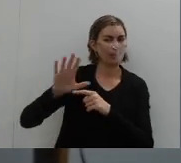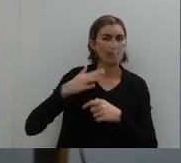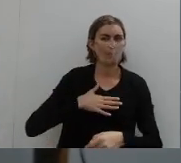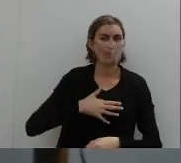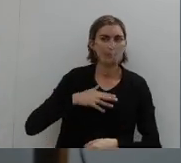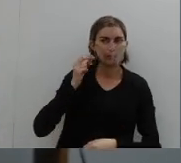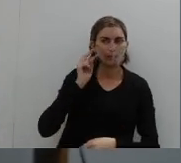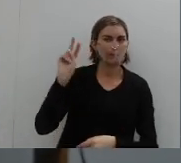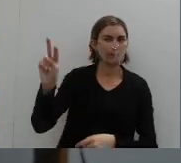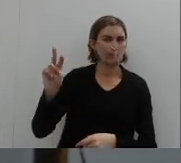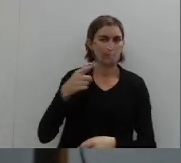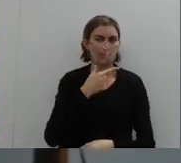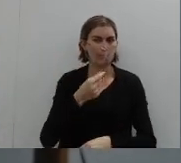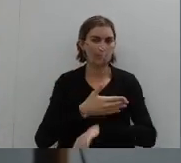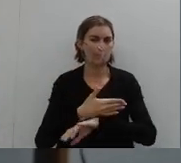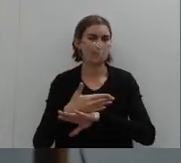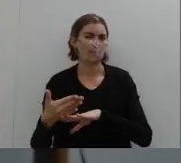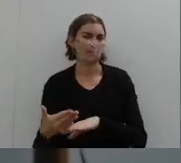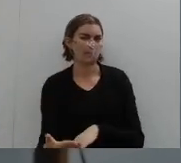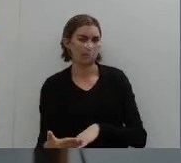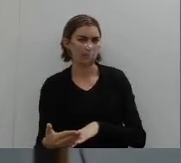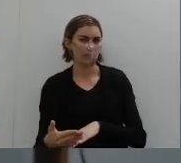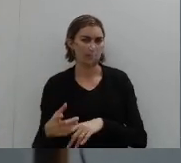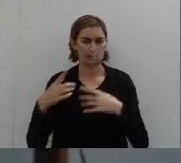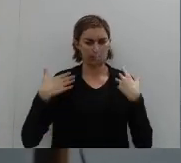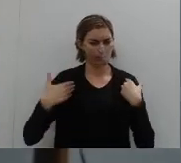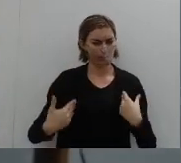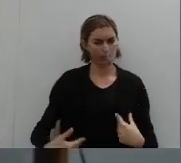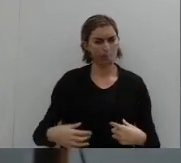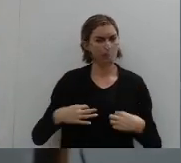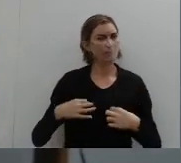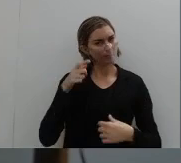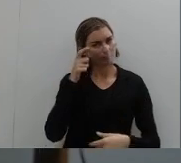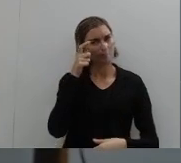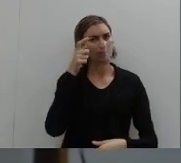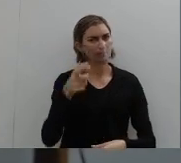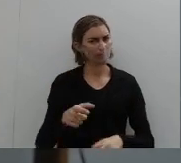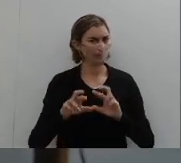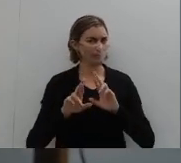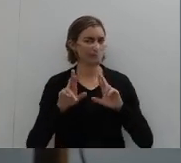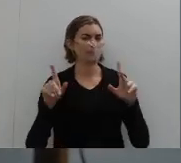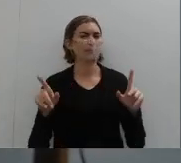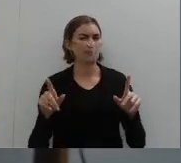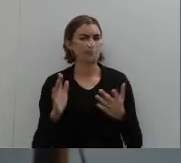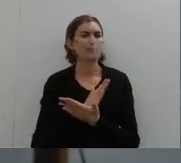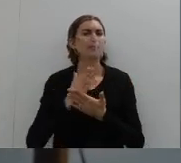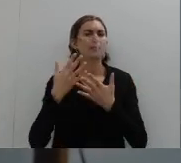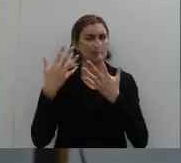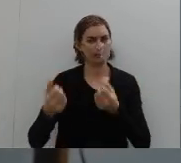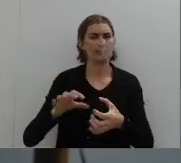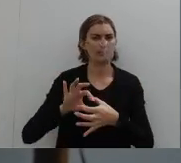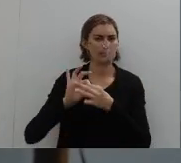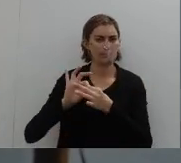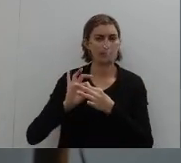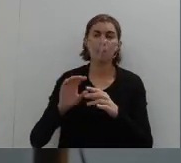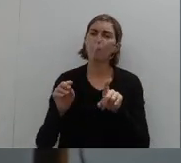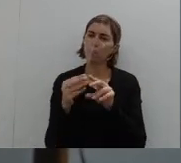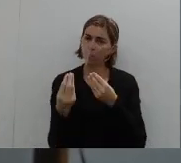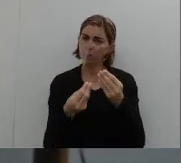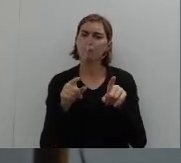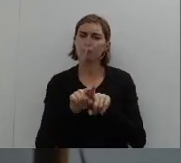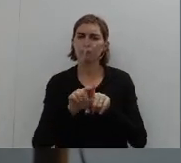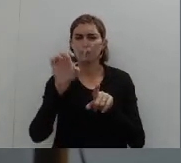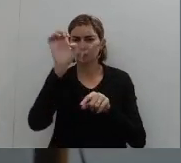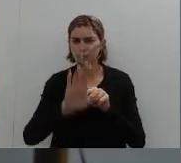viram. Aquele homem branco vestido, era interessante, era diferente. Como os europeus também